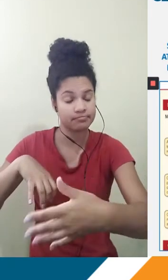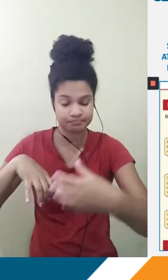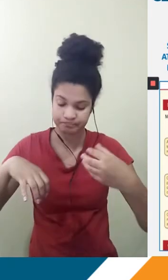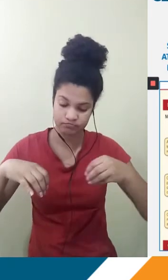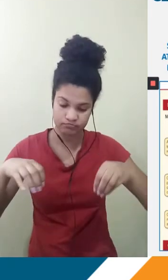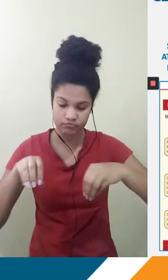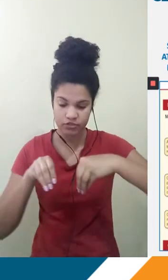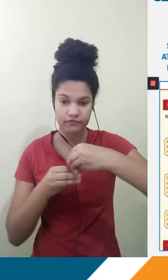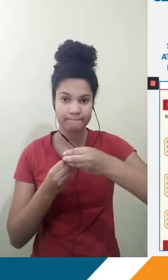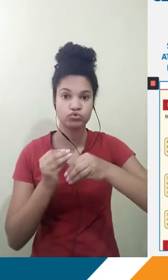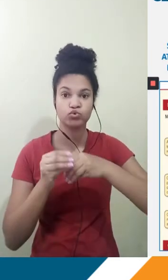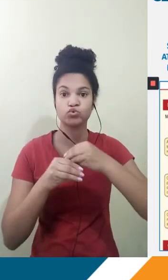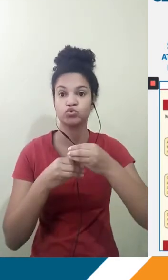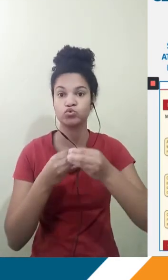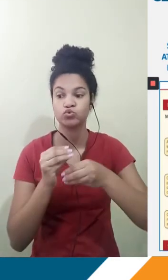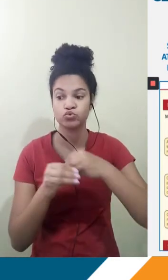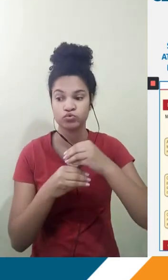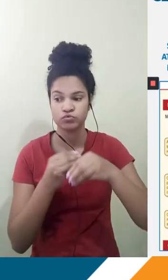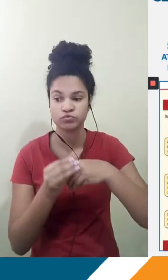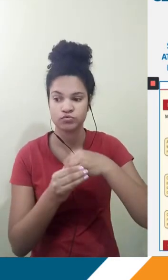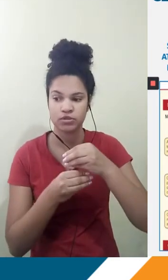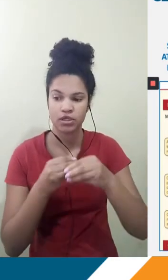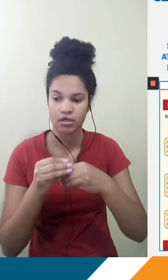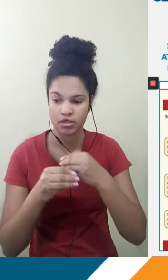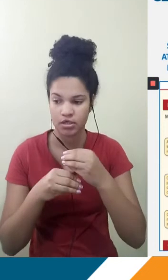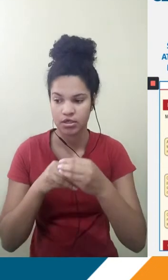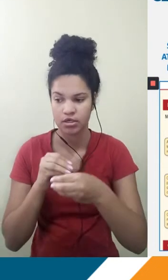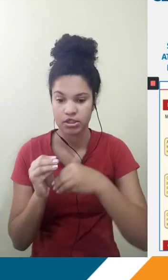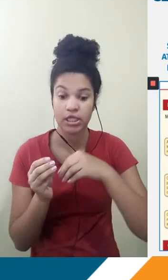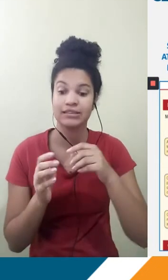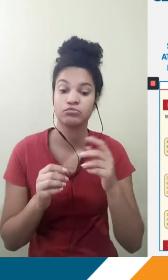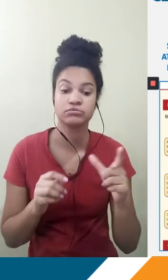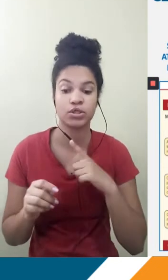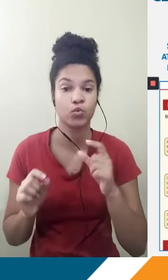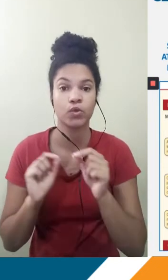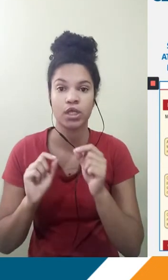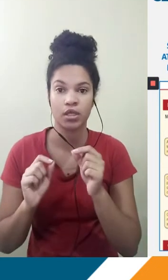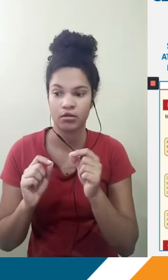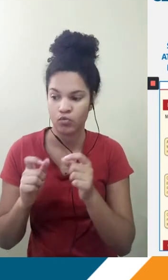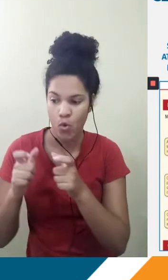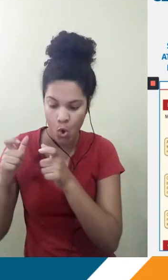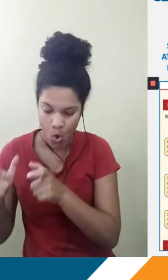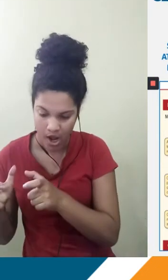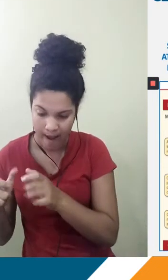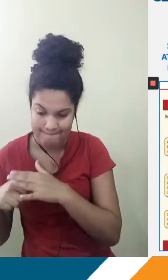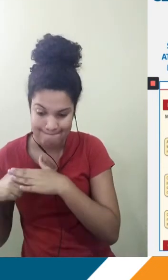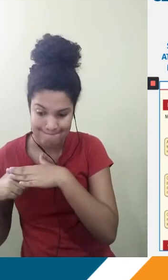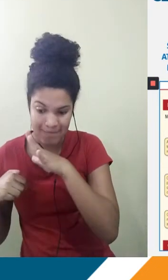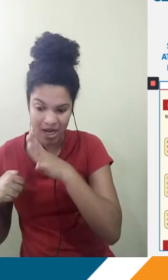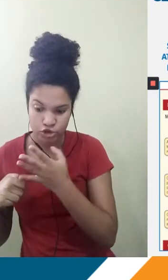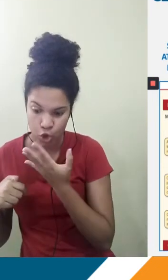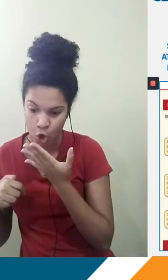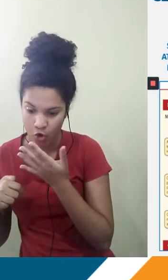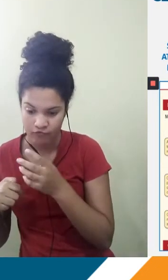vai havendo que uma passagem do local de maior concentração da cor vermelha, da cor verde e da cor